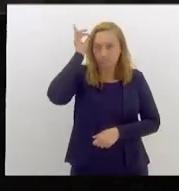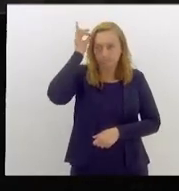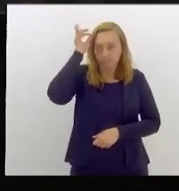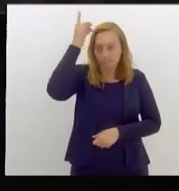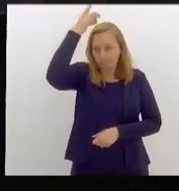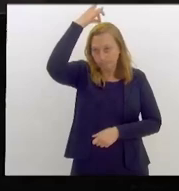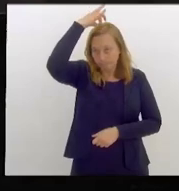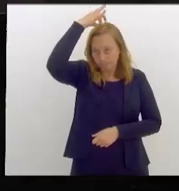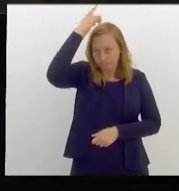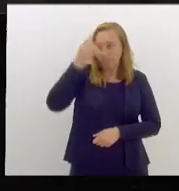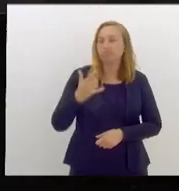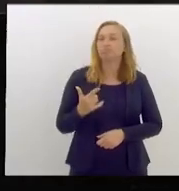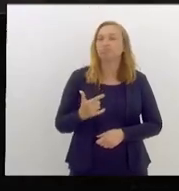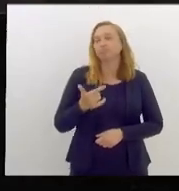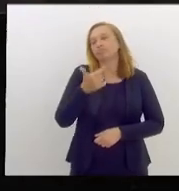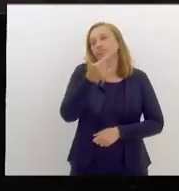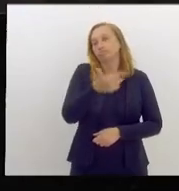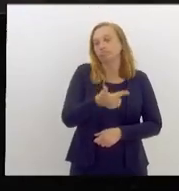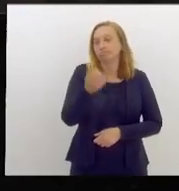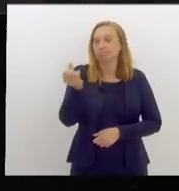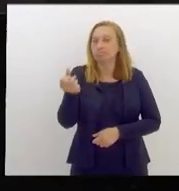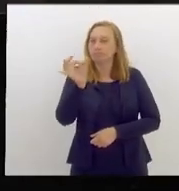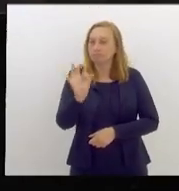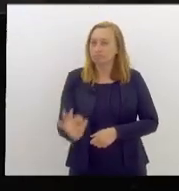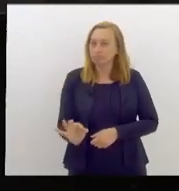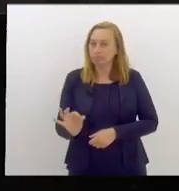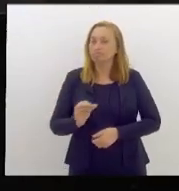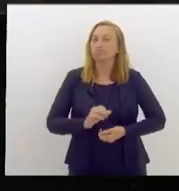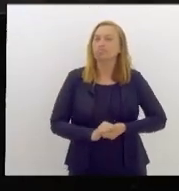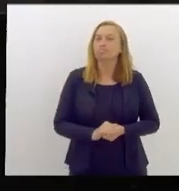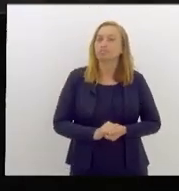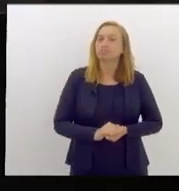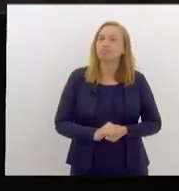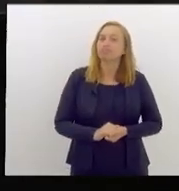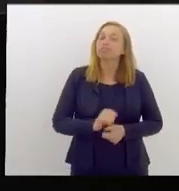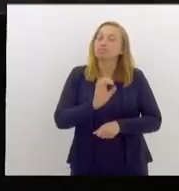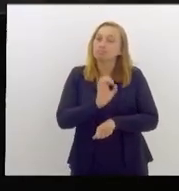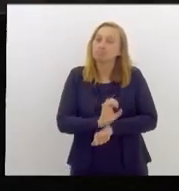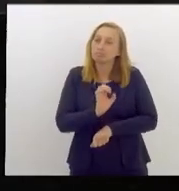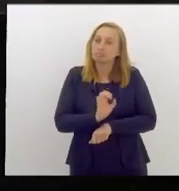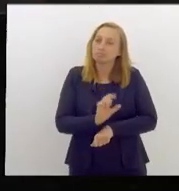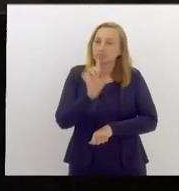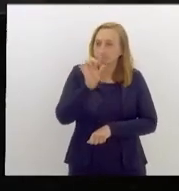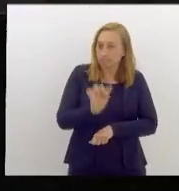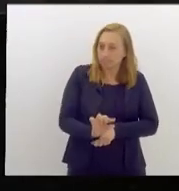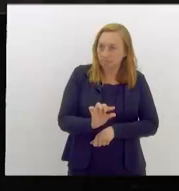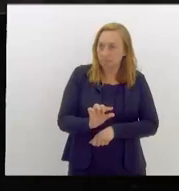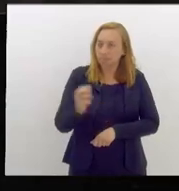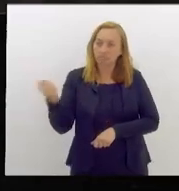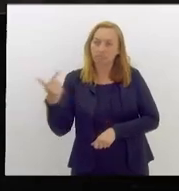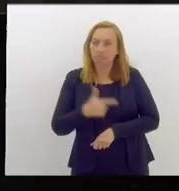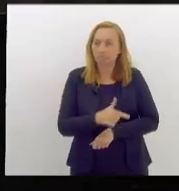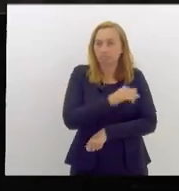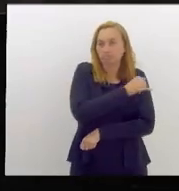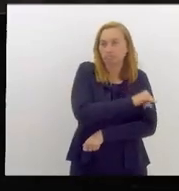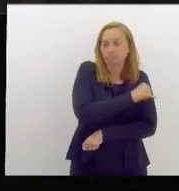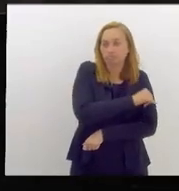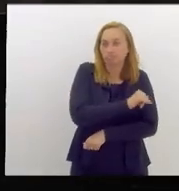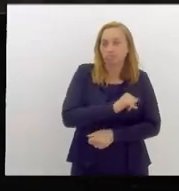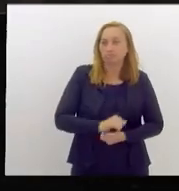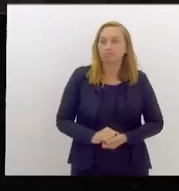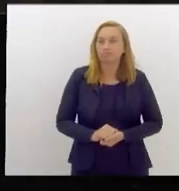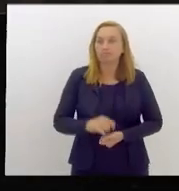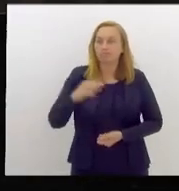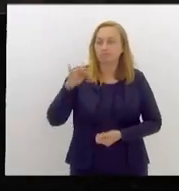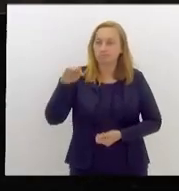16% da receita corrente líquida e um estado muito menor que o Estado do Rio de Janeiro um estado